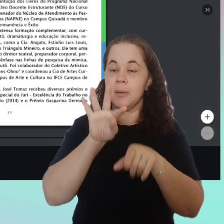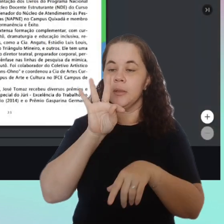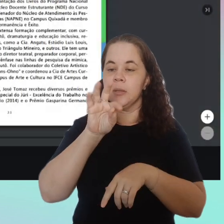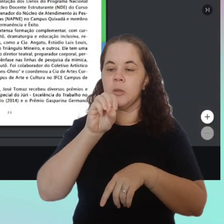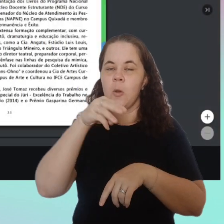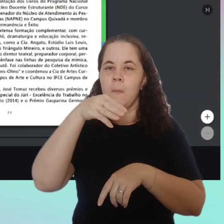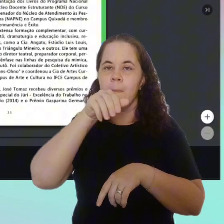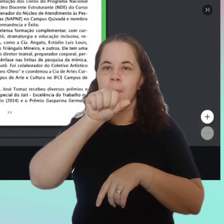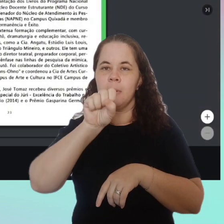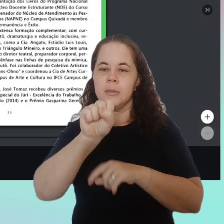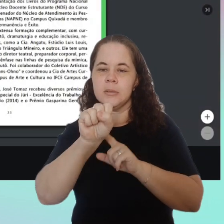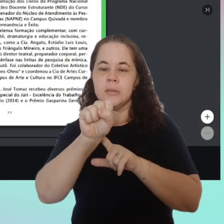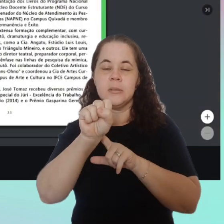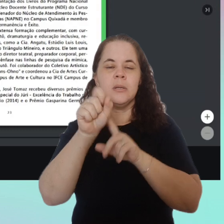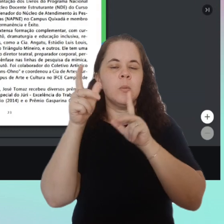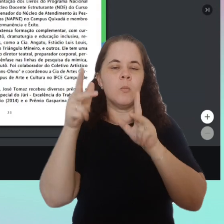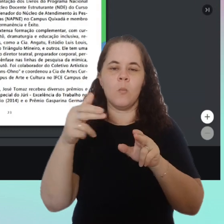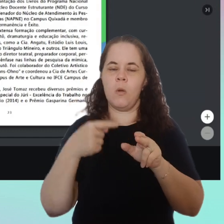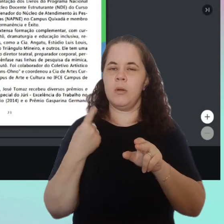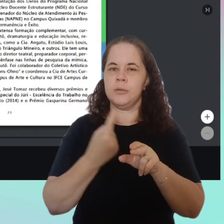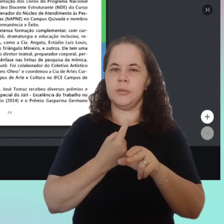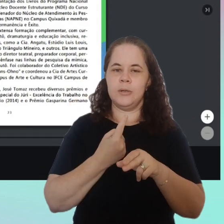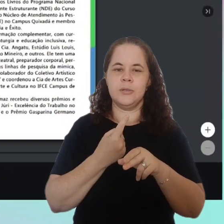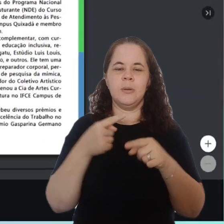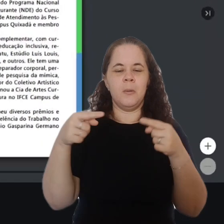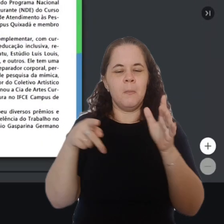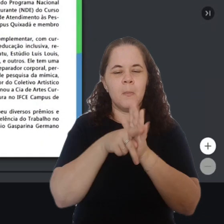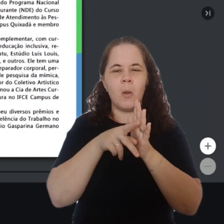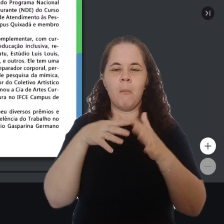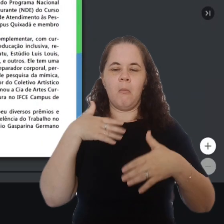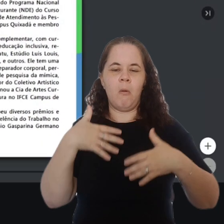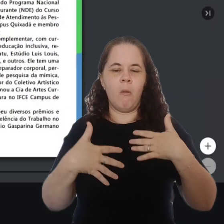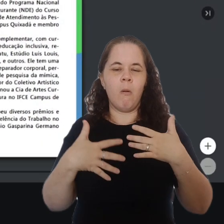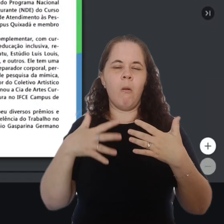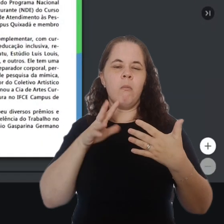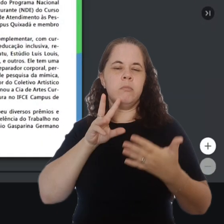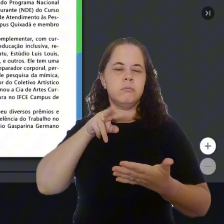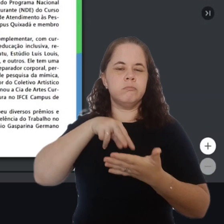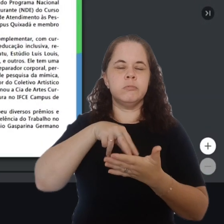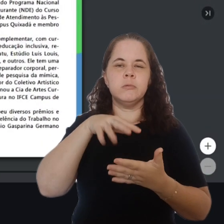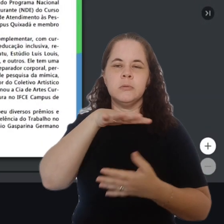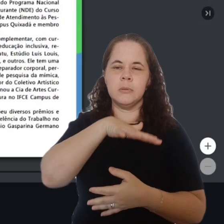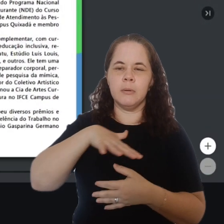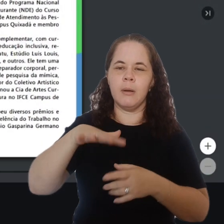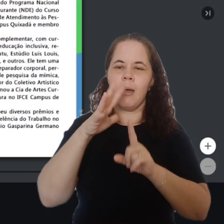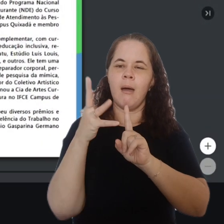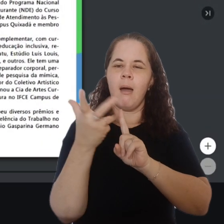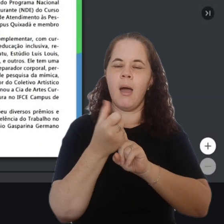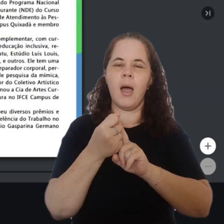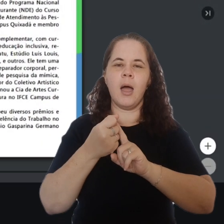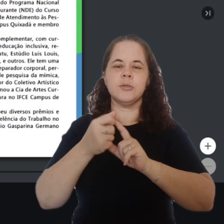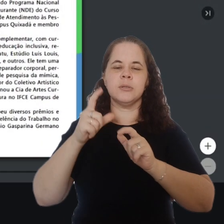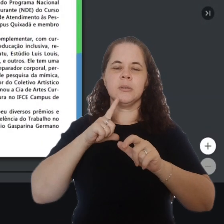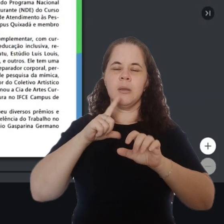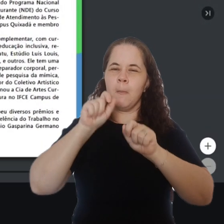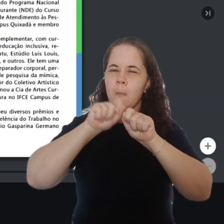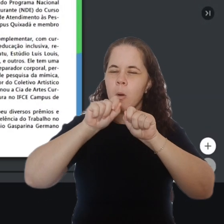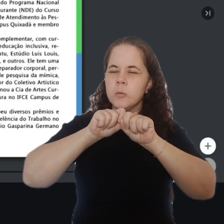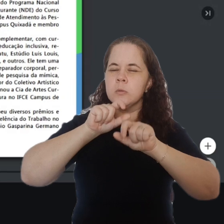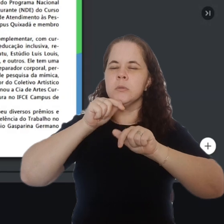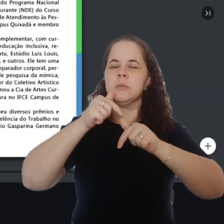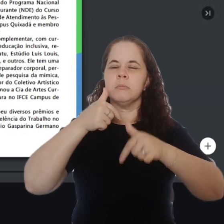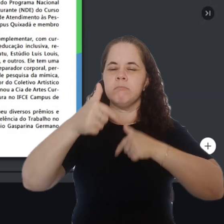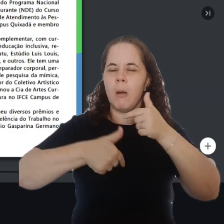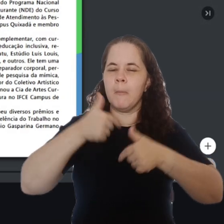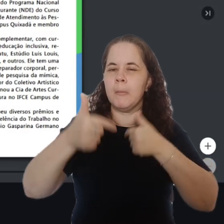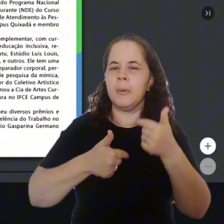do corpo, das artes cênicas, um artista que também está dentro da academia produzindo, né? Registrando material para que